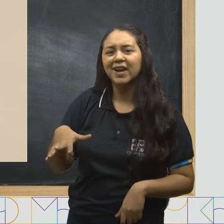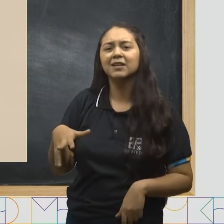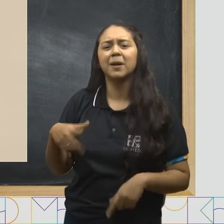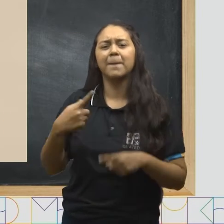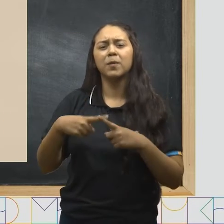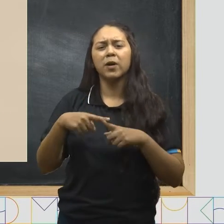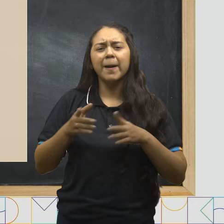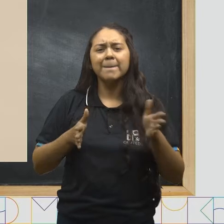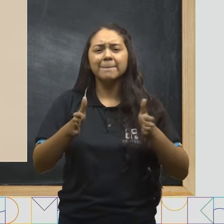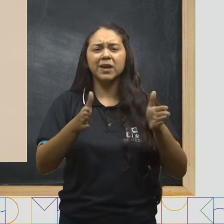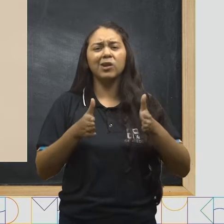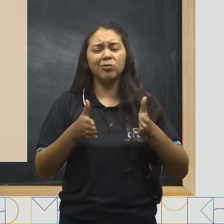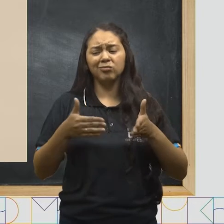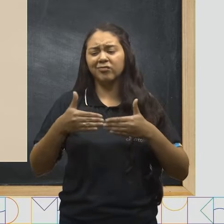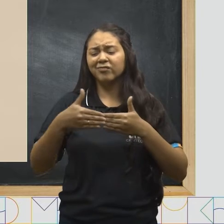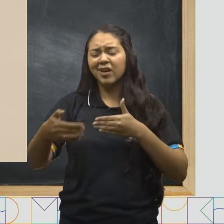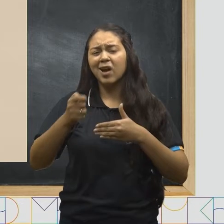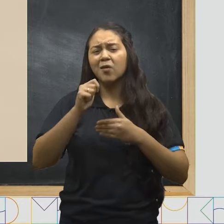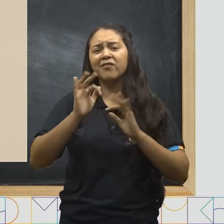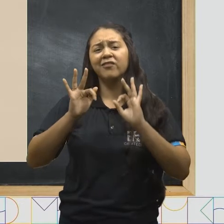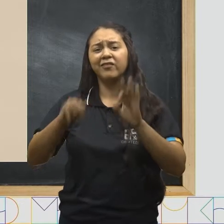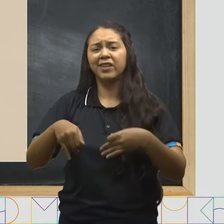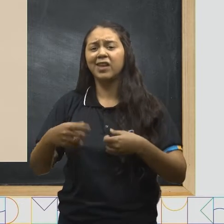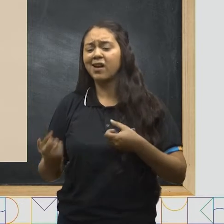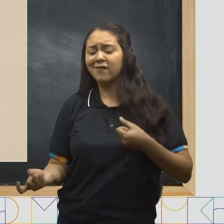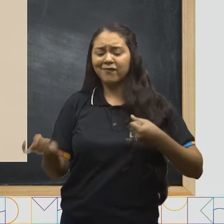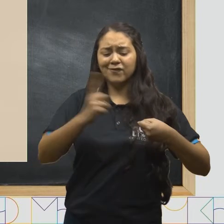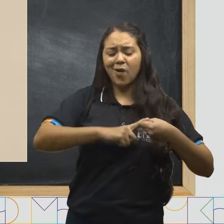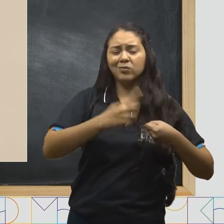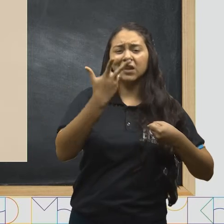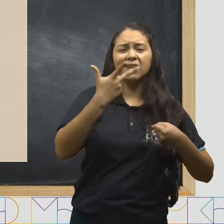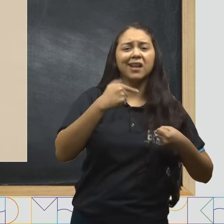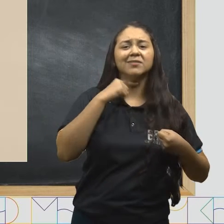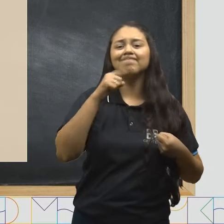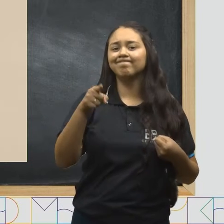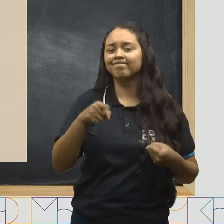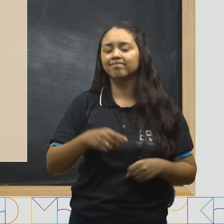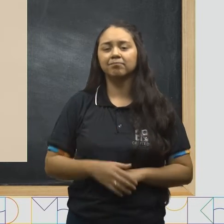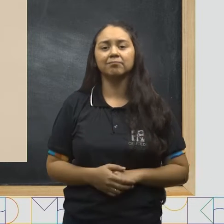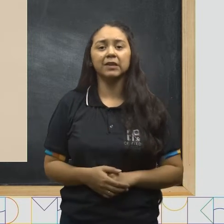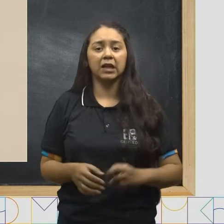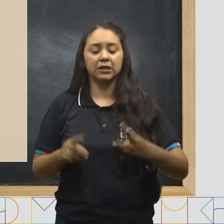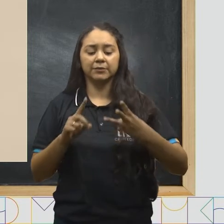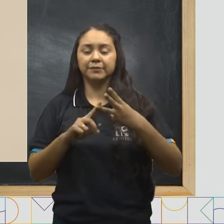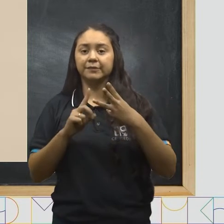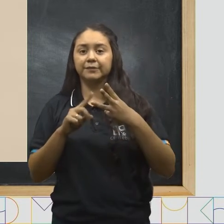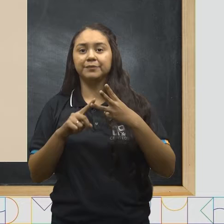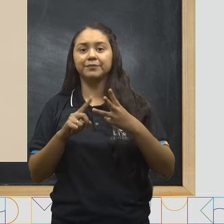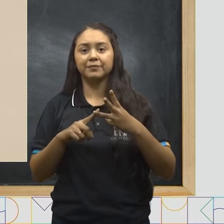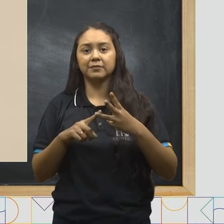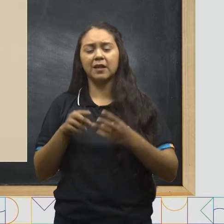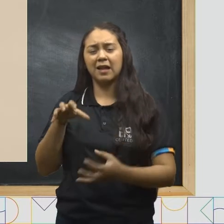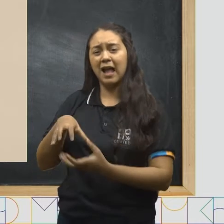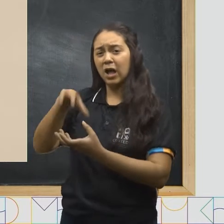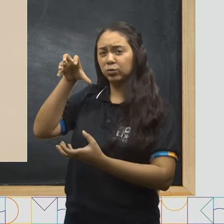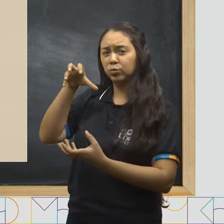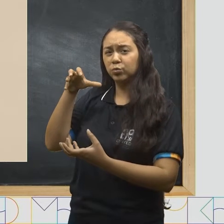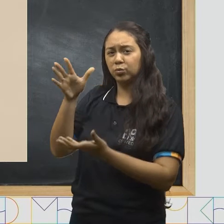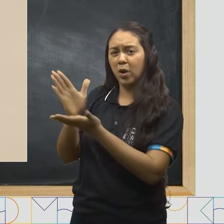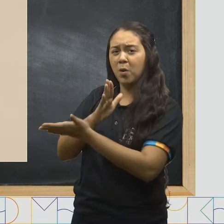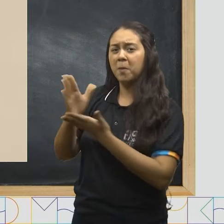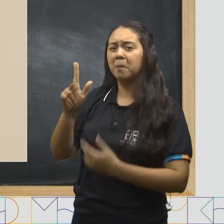essa é uma fase que acaba e nunca mais volta. Último argumento: há adultos que